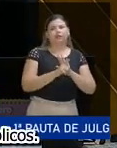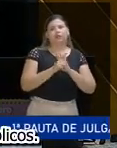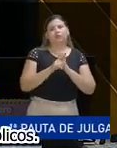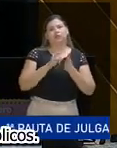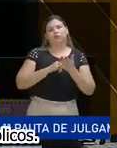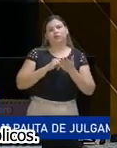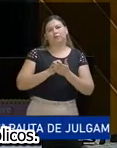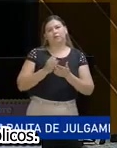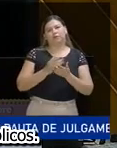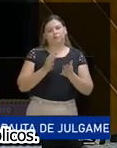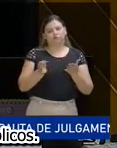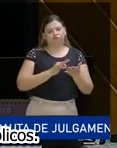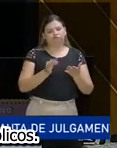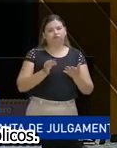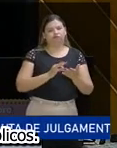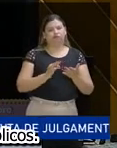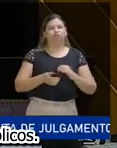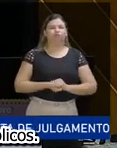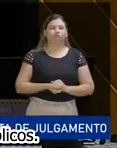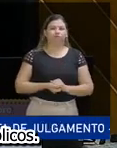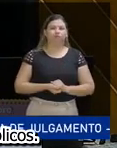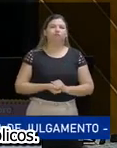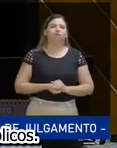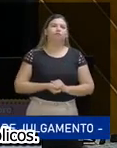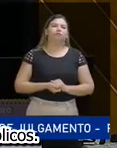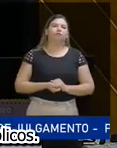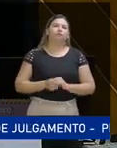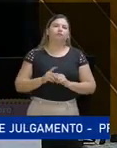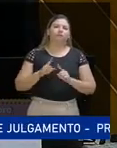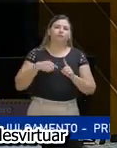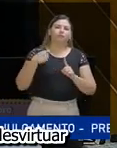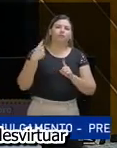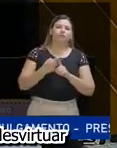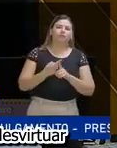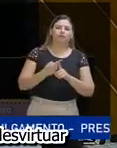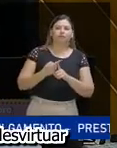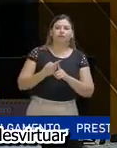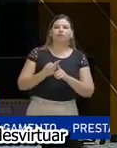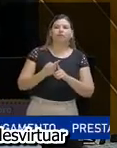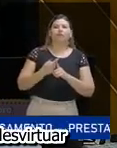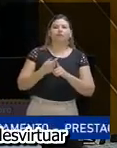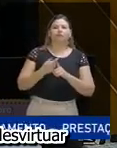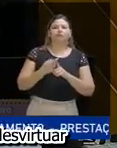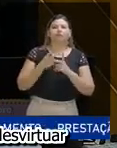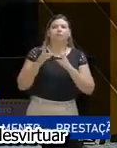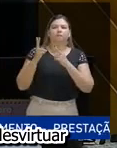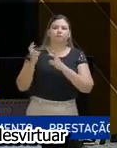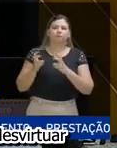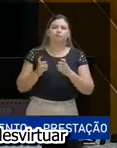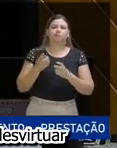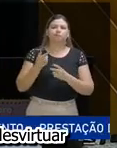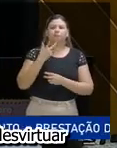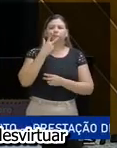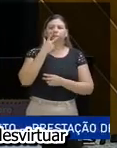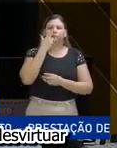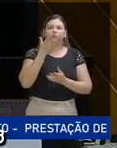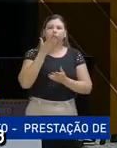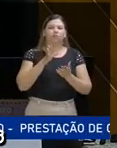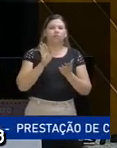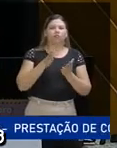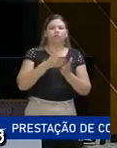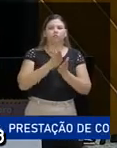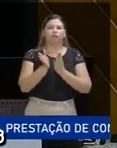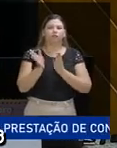segunda falha consistiu em utilização indevida de fundos públicos. Efetivamente, esse tipo de conduta é repreensível por desvirtuar